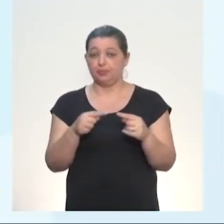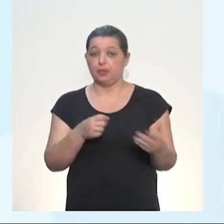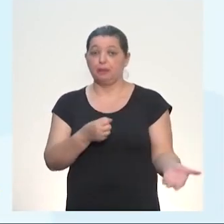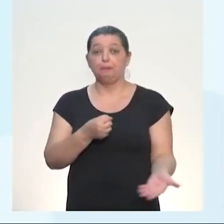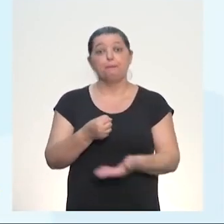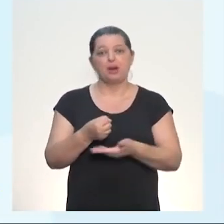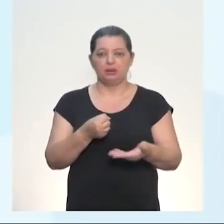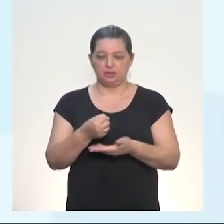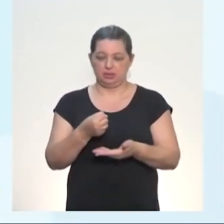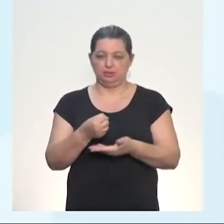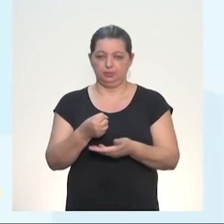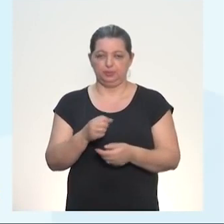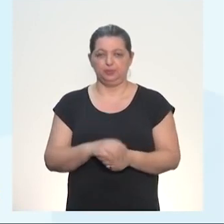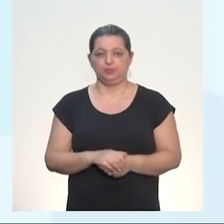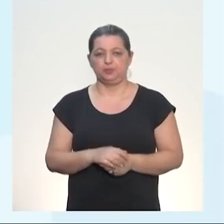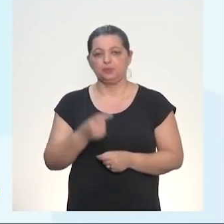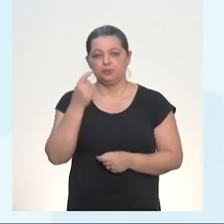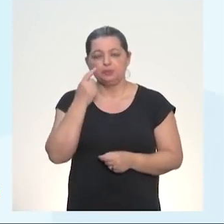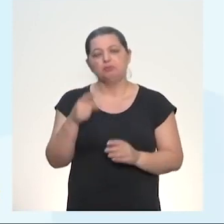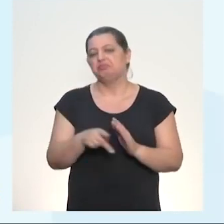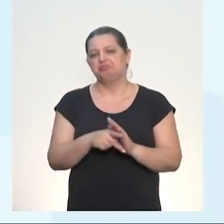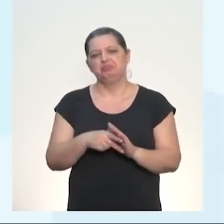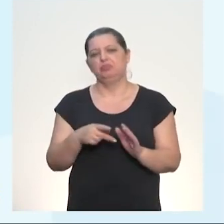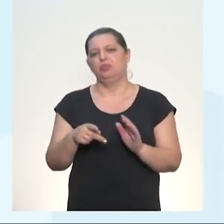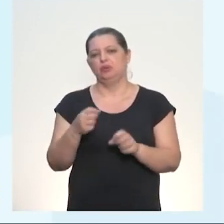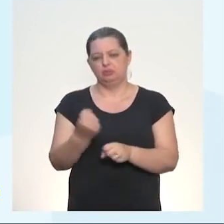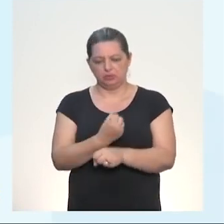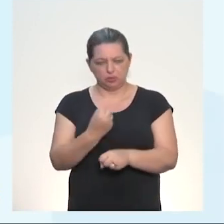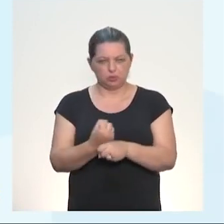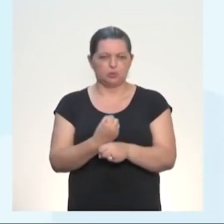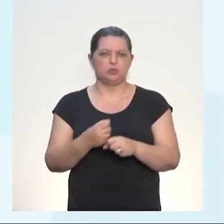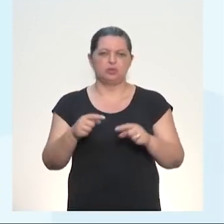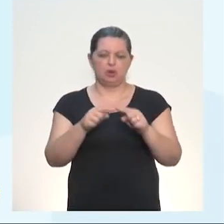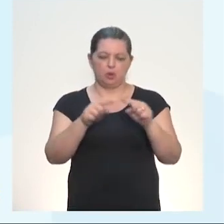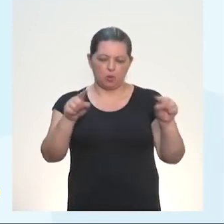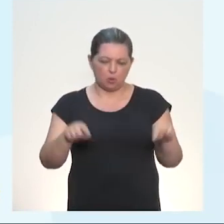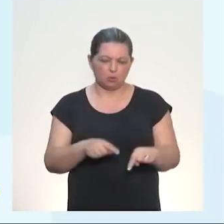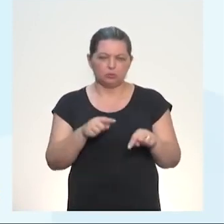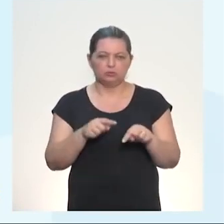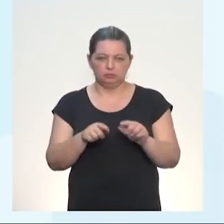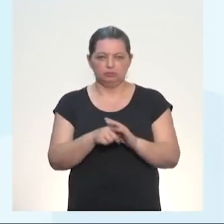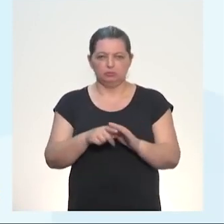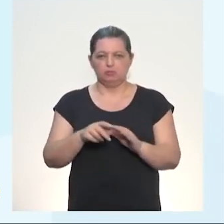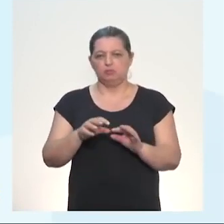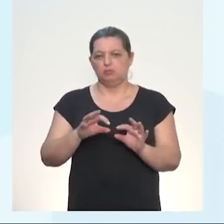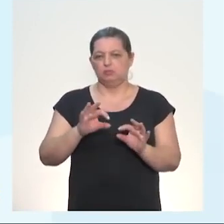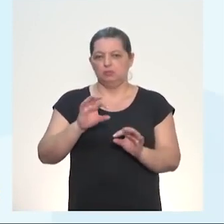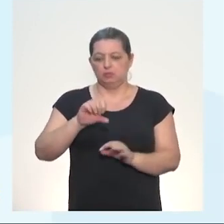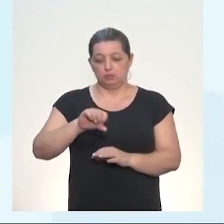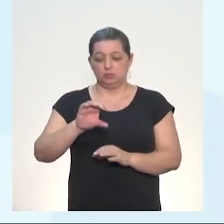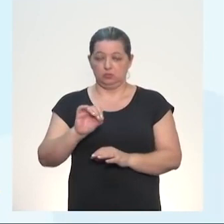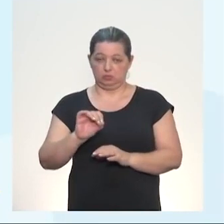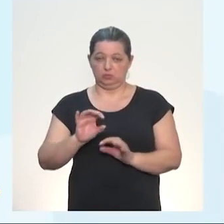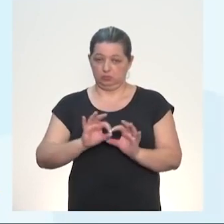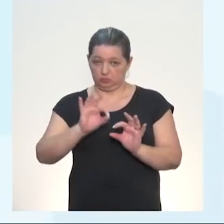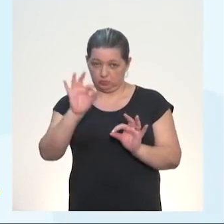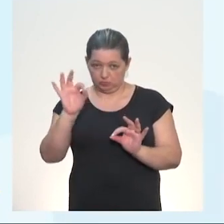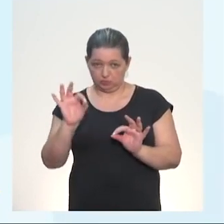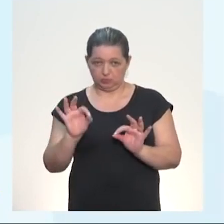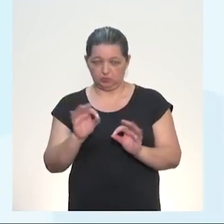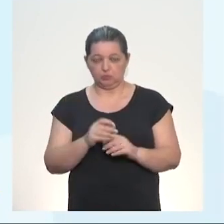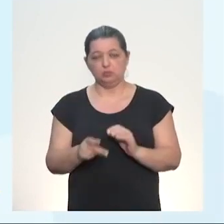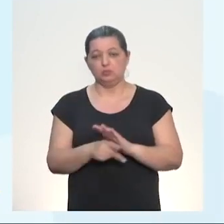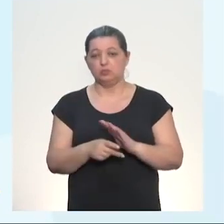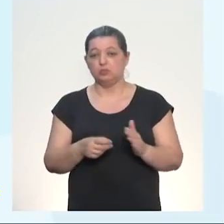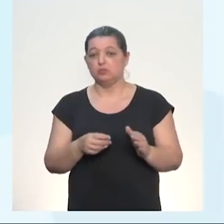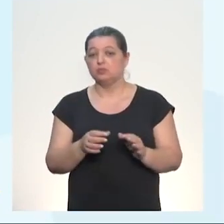blocos retangulares, que nem a gente está falando de tijolo, paralelepípedo, então eles formam 90 graus aí com a base, tá bom? Legal? Então, olhando